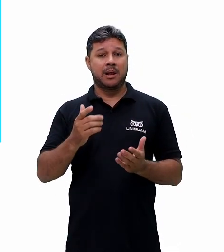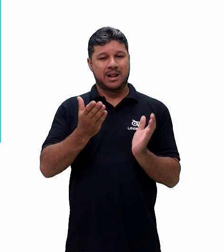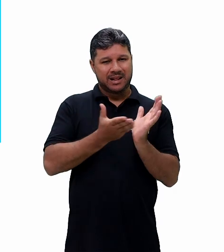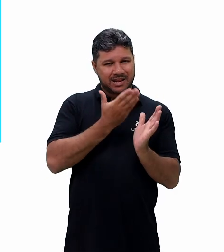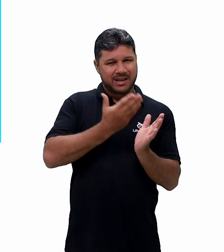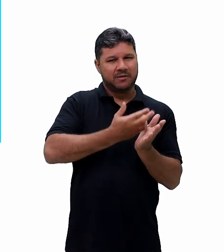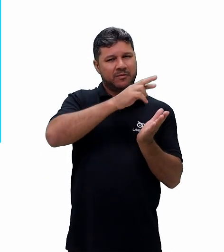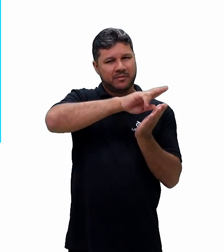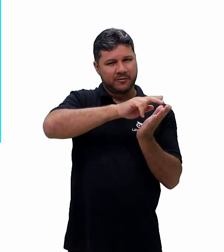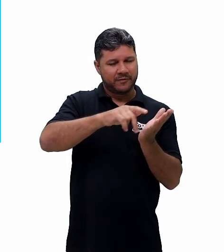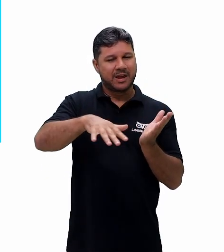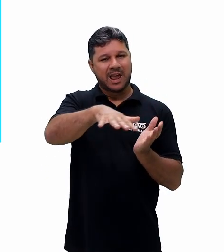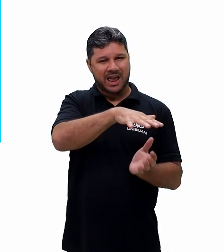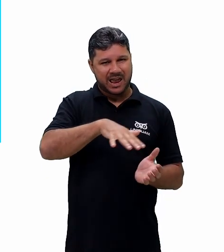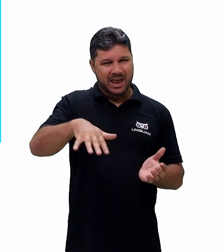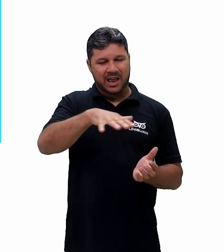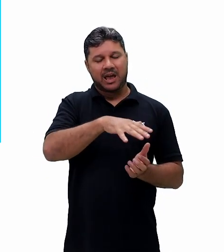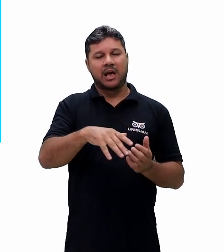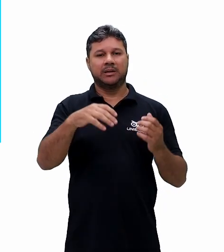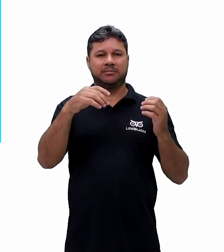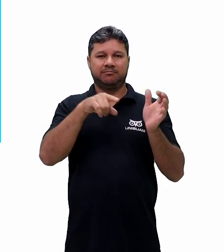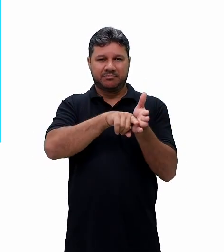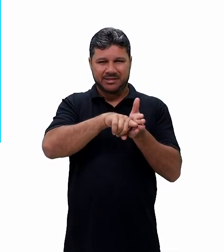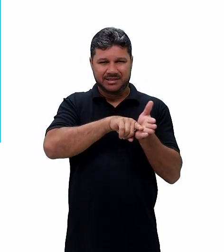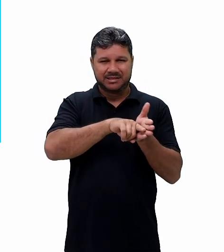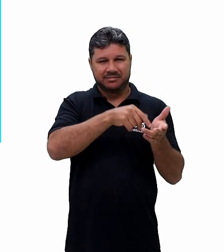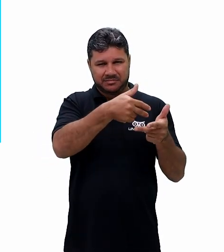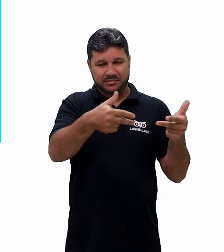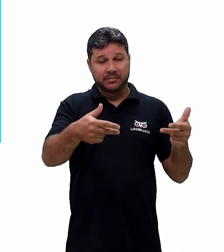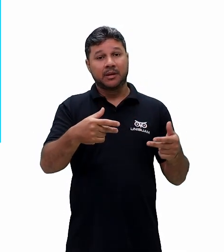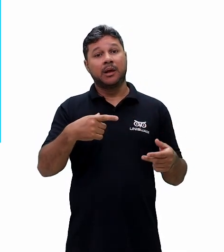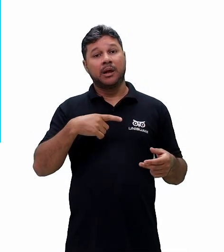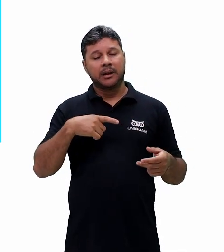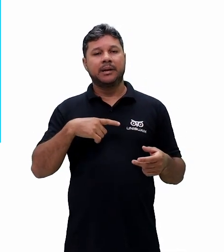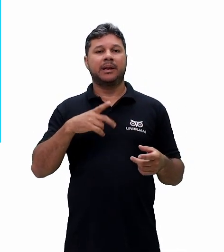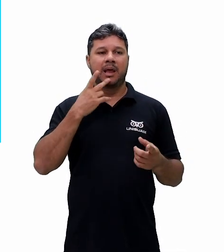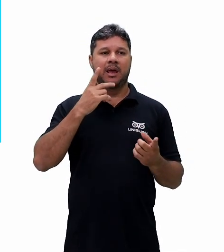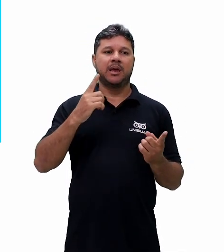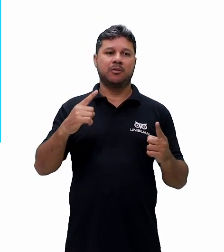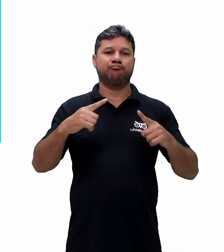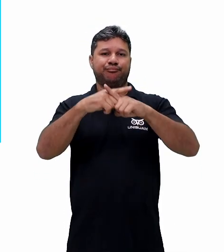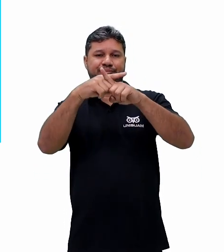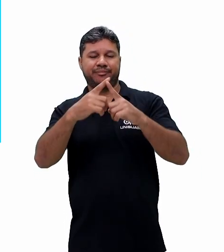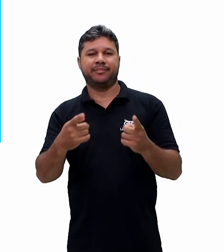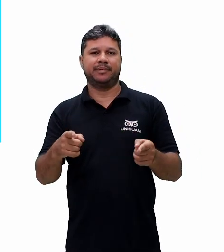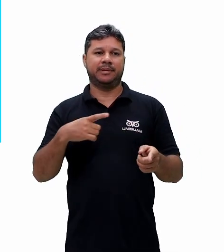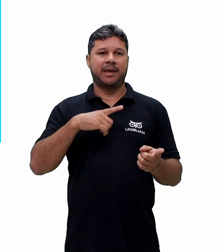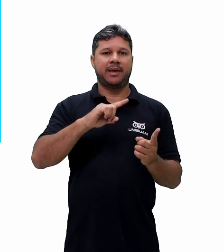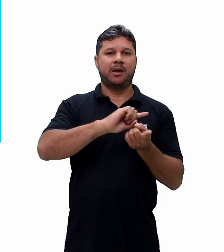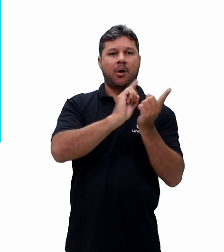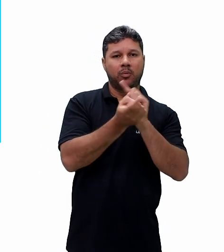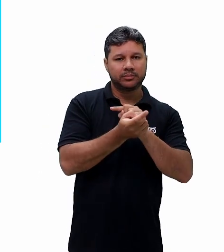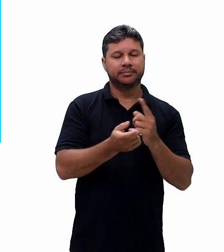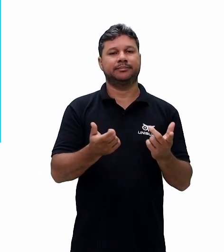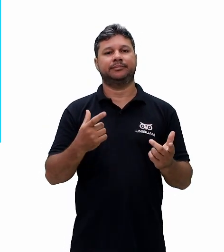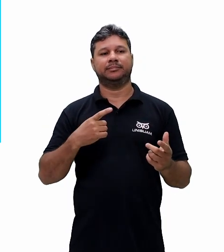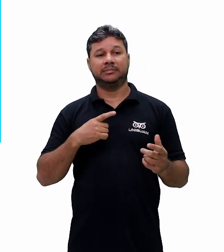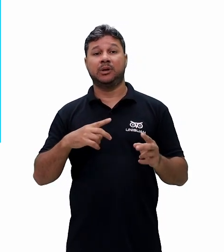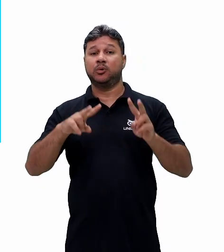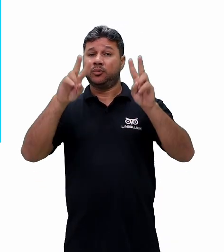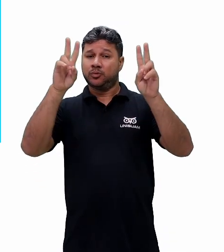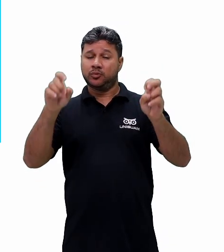Ou seja, a literatura científica é extremamente controversa e